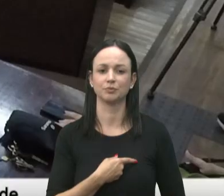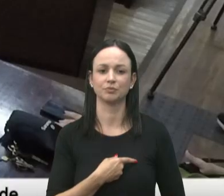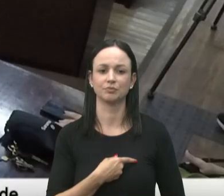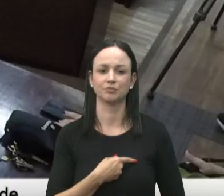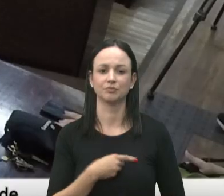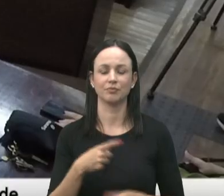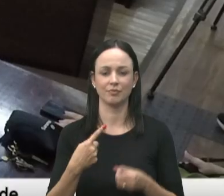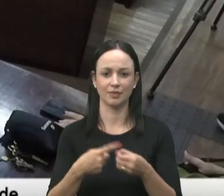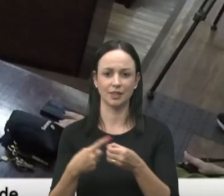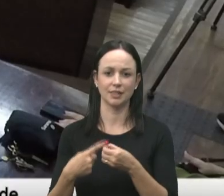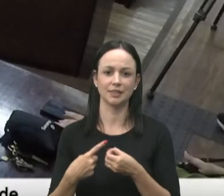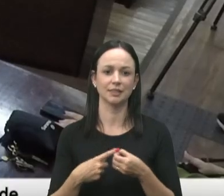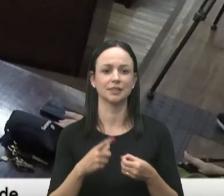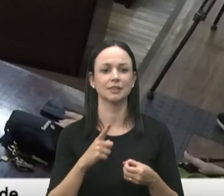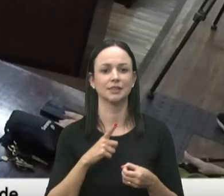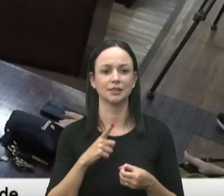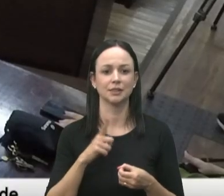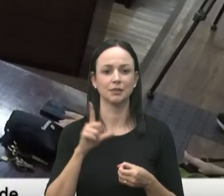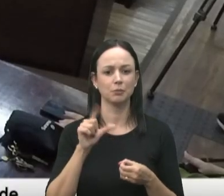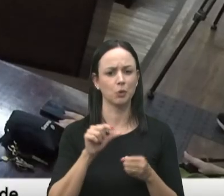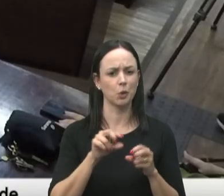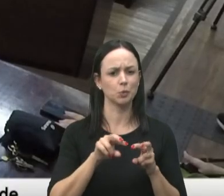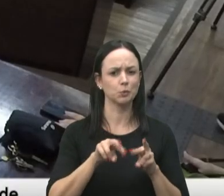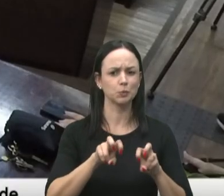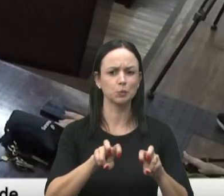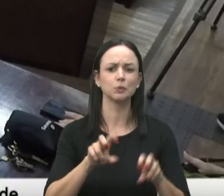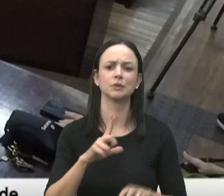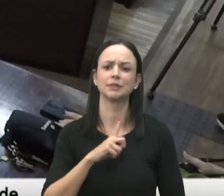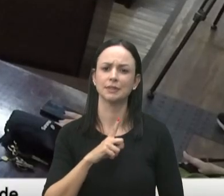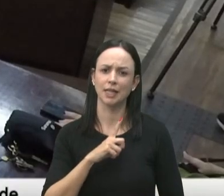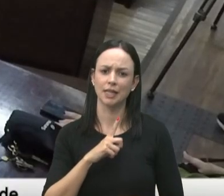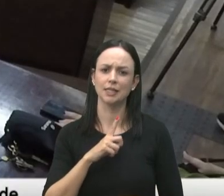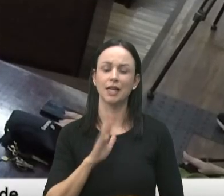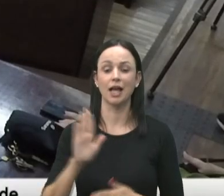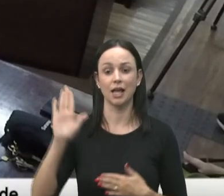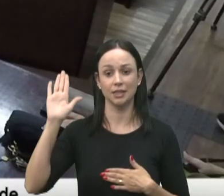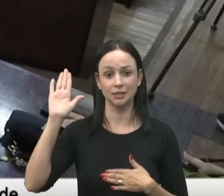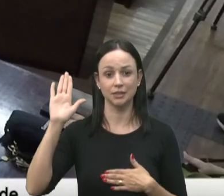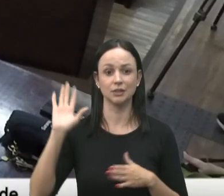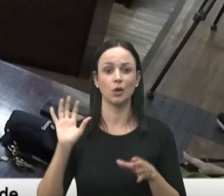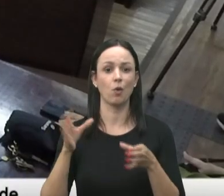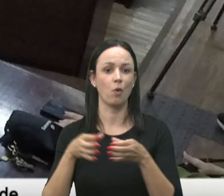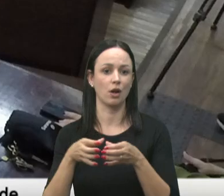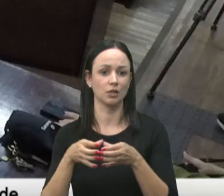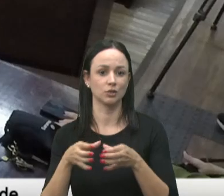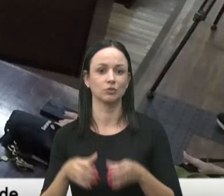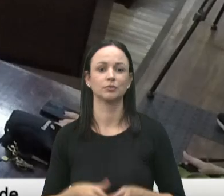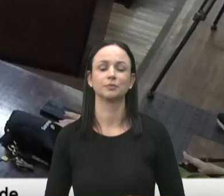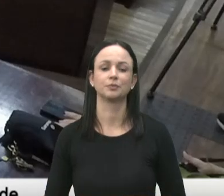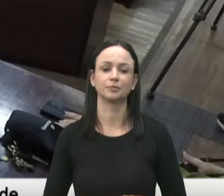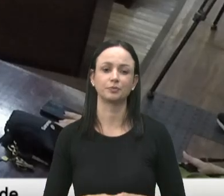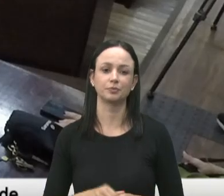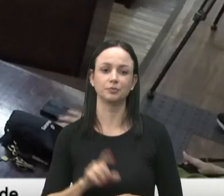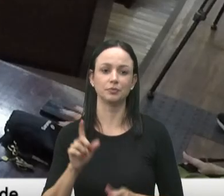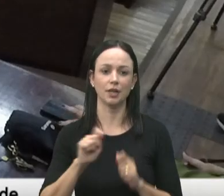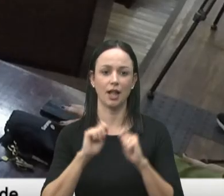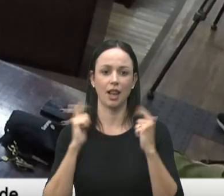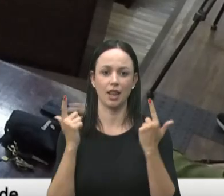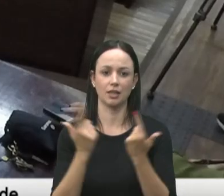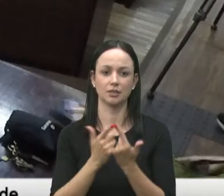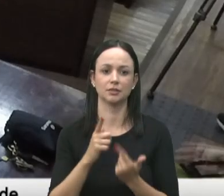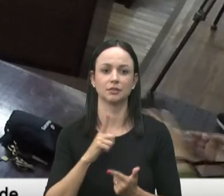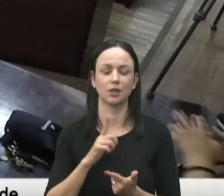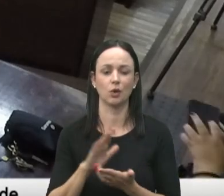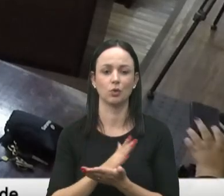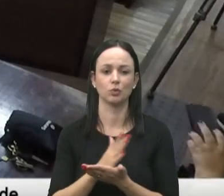nossas cidades do interior é pouco explorada, mas existem candidaturas coletivas. Já na LESP nós temos